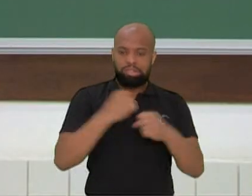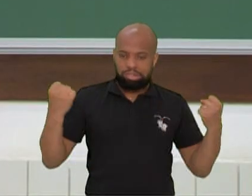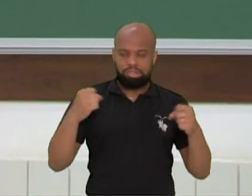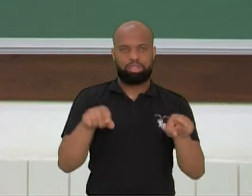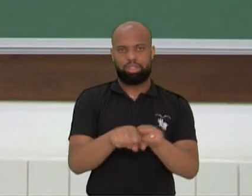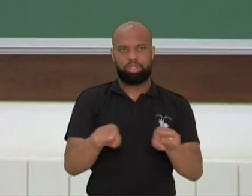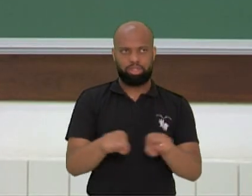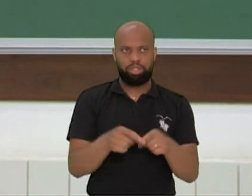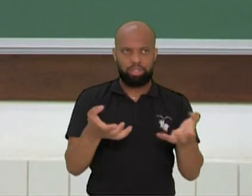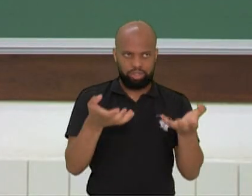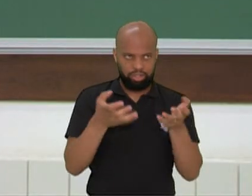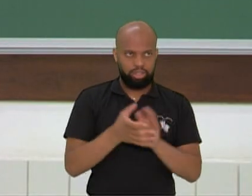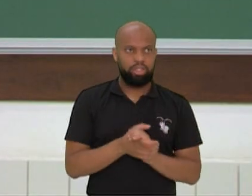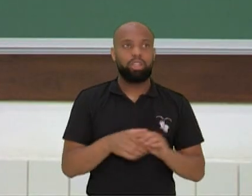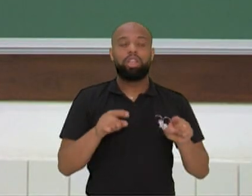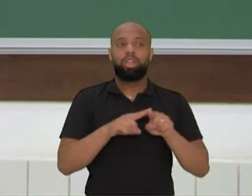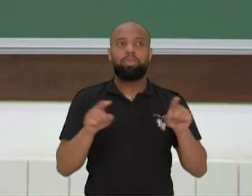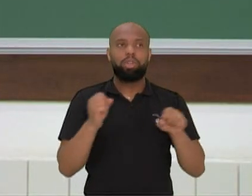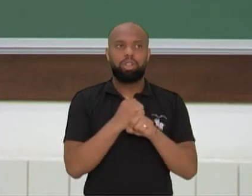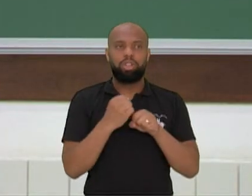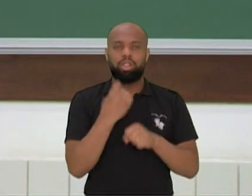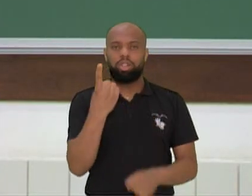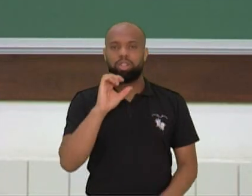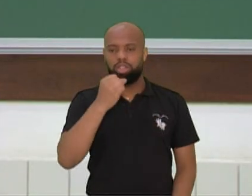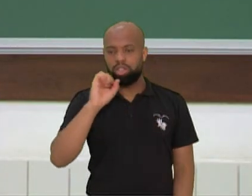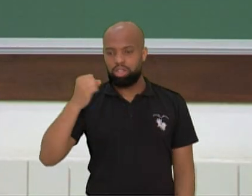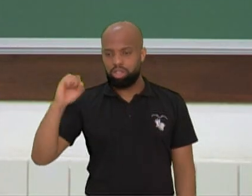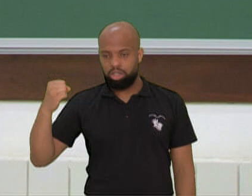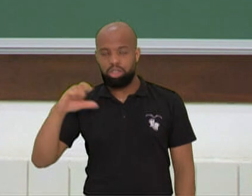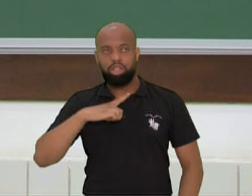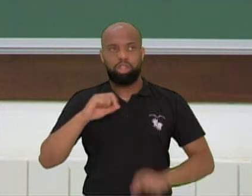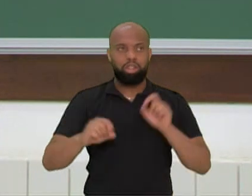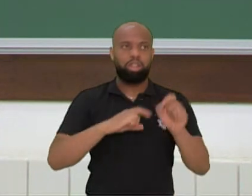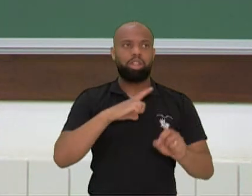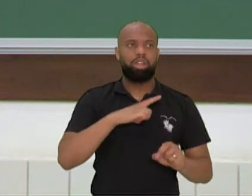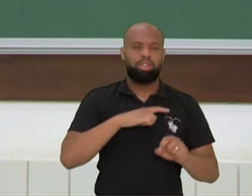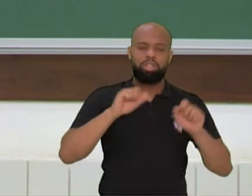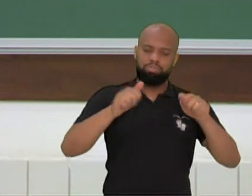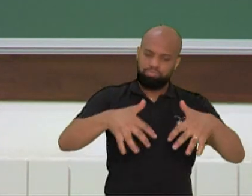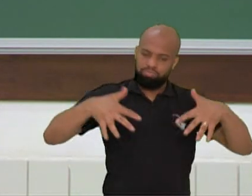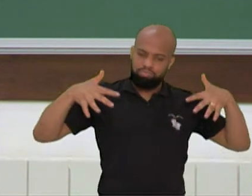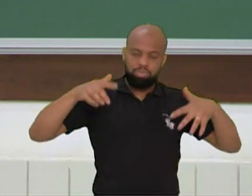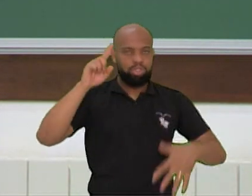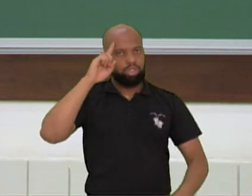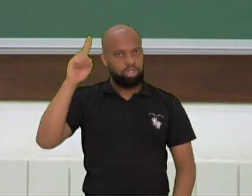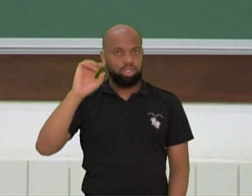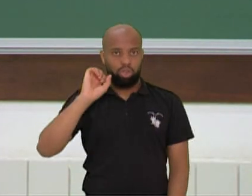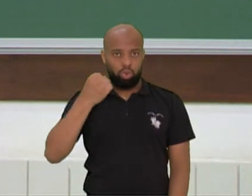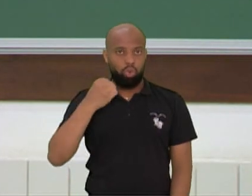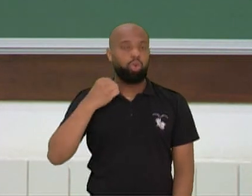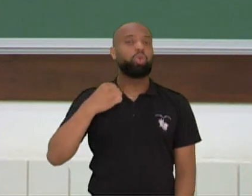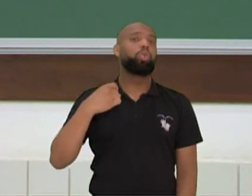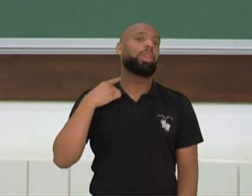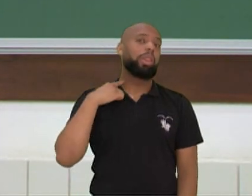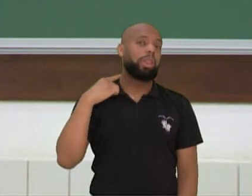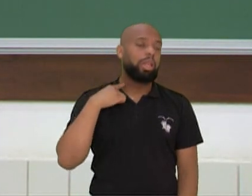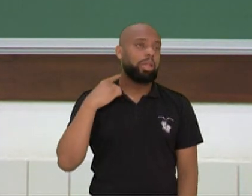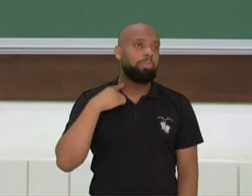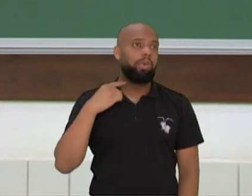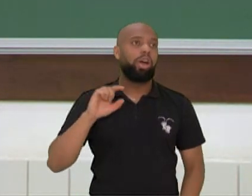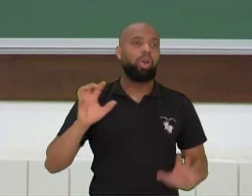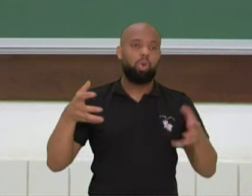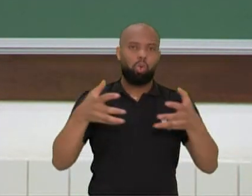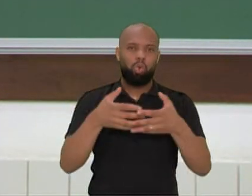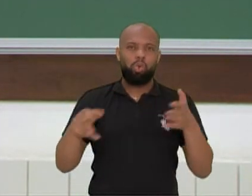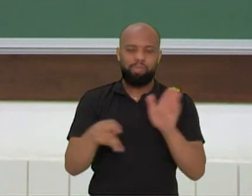também. Mas em 1888, numa sessão solene, no dia 8 de maio, o